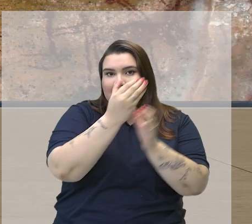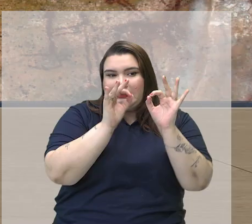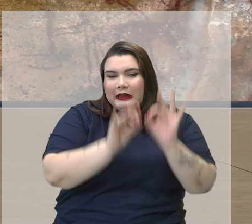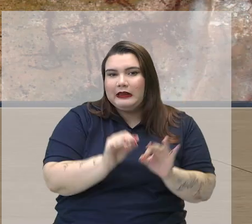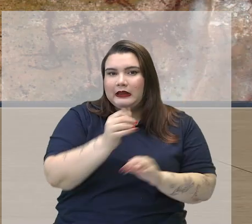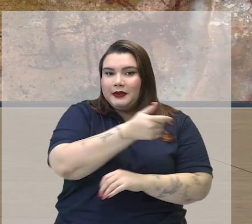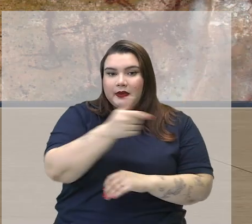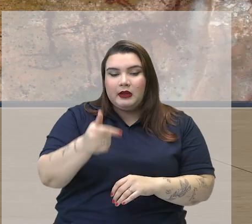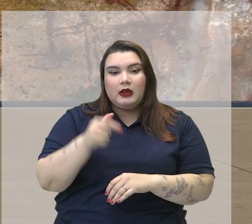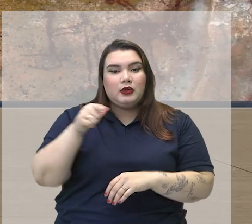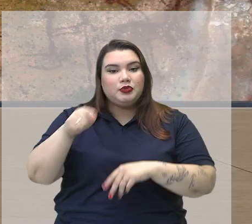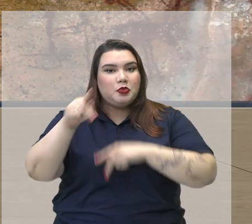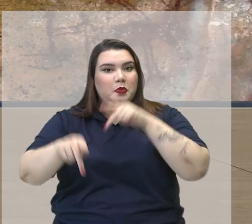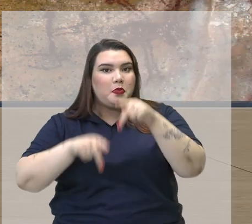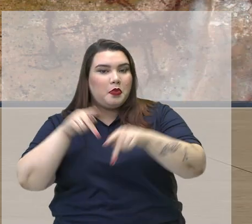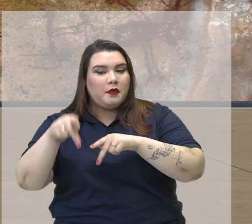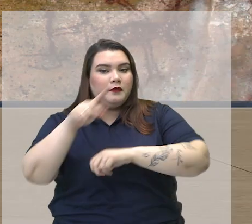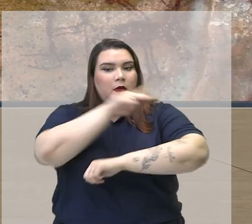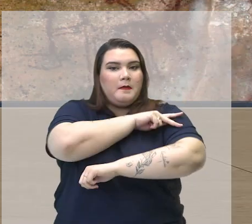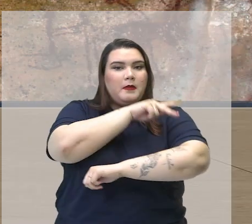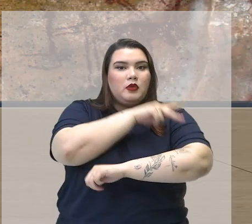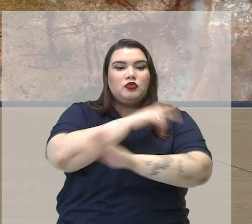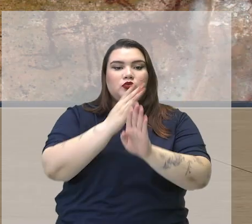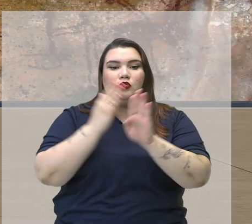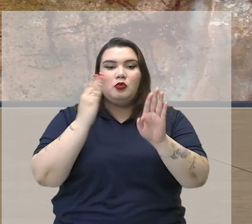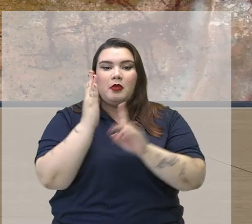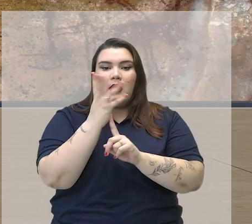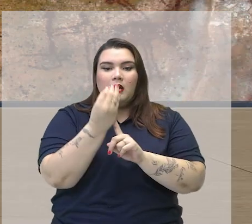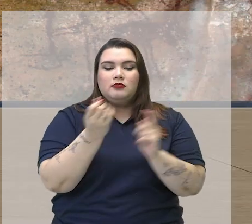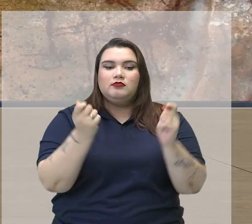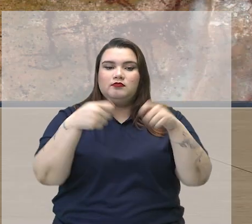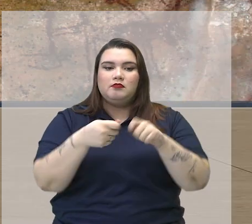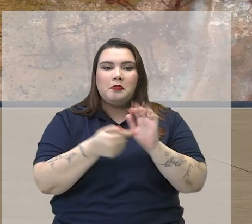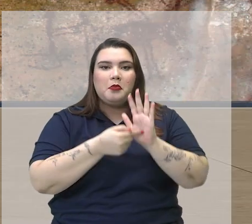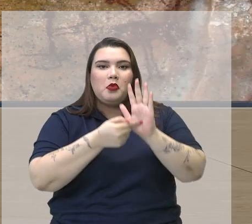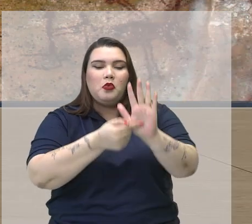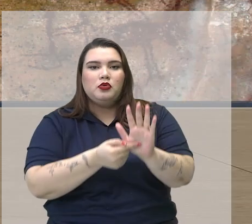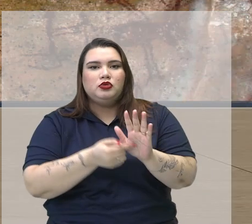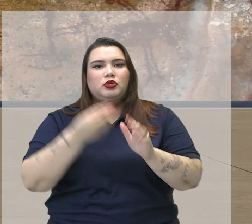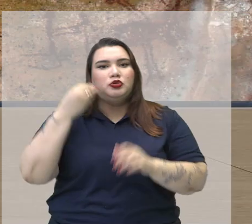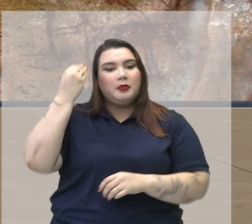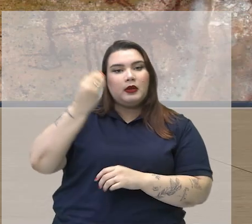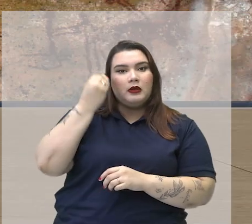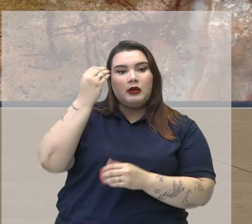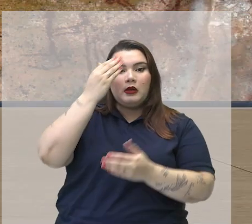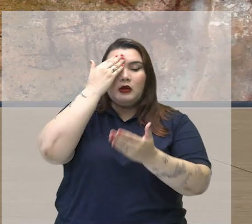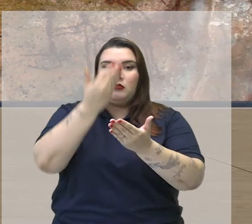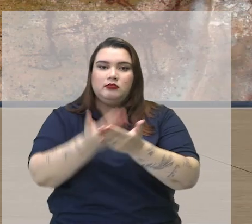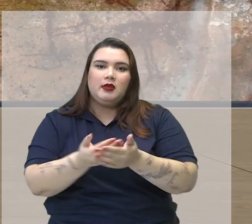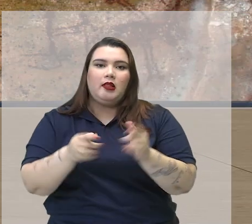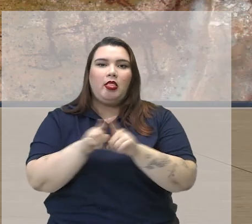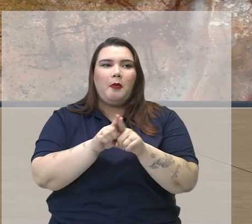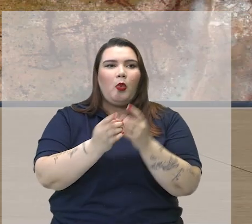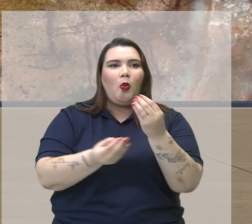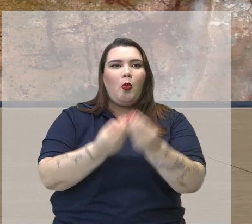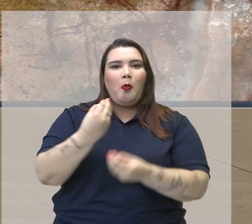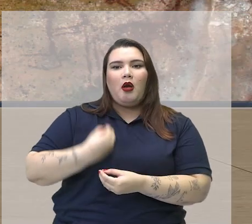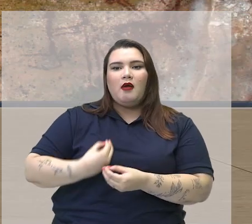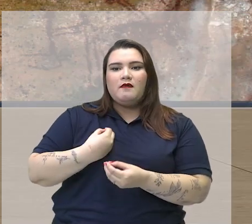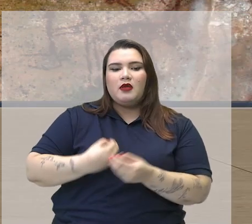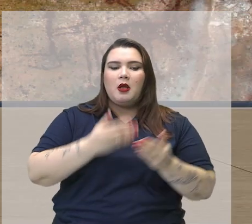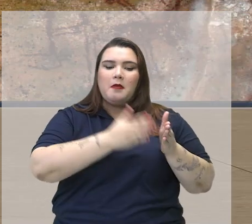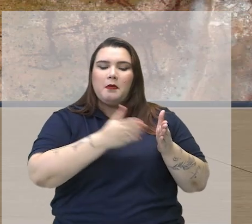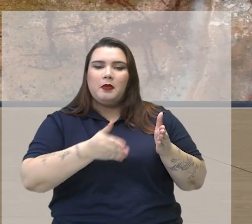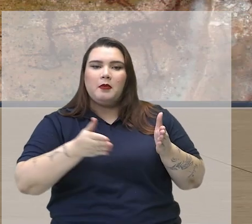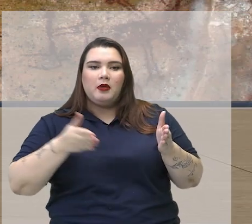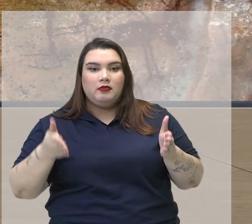esses povos encontraram na arte uma maneira de registrar suas experiências, crenças e cotidiano. Então, foi a